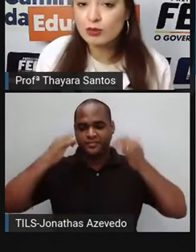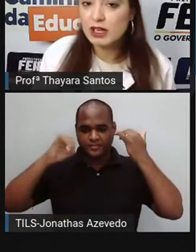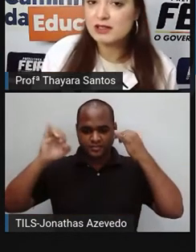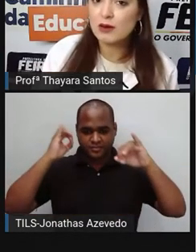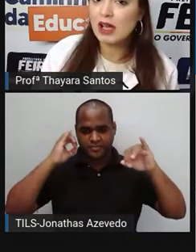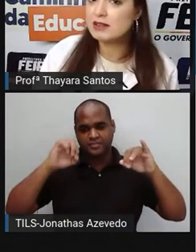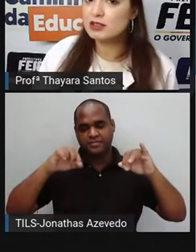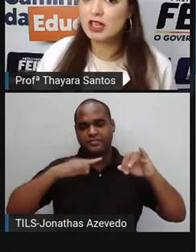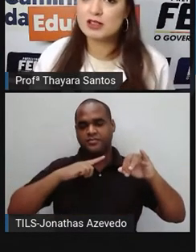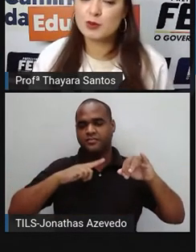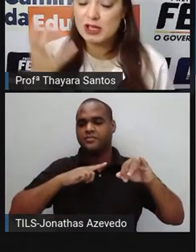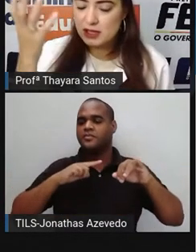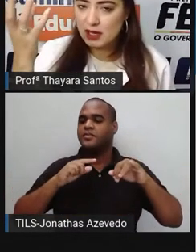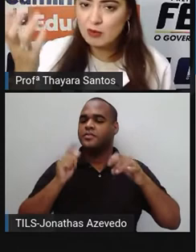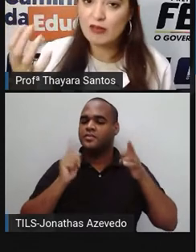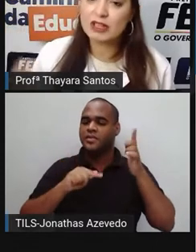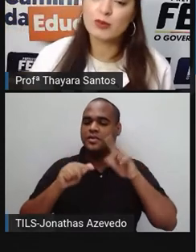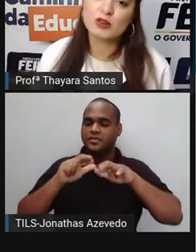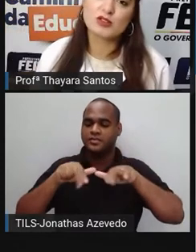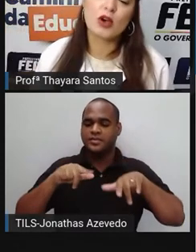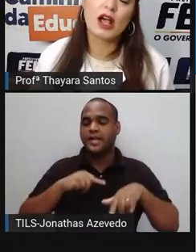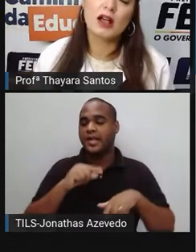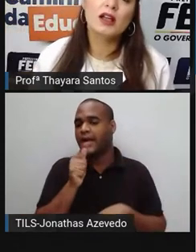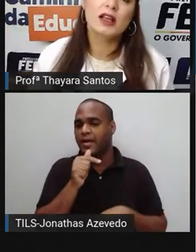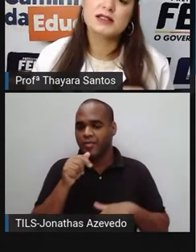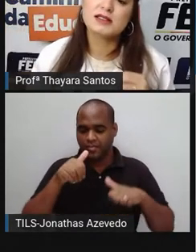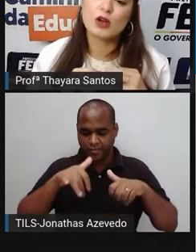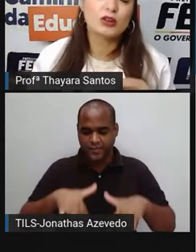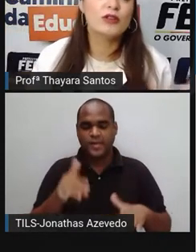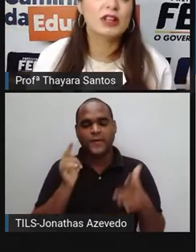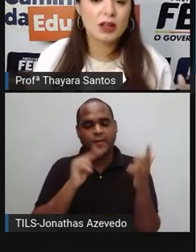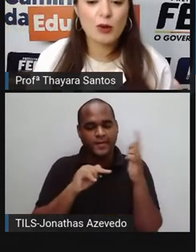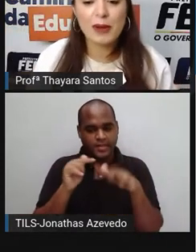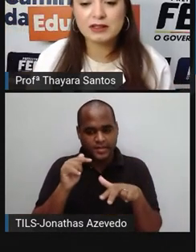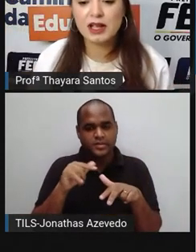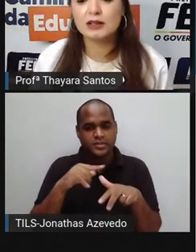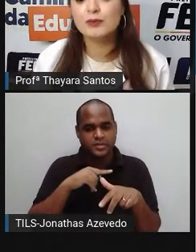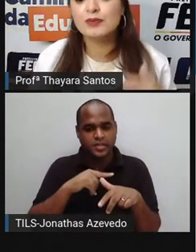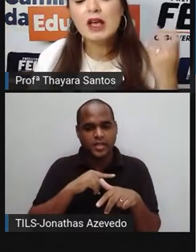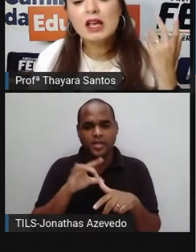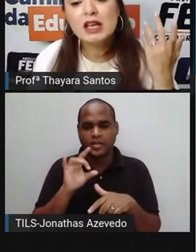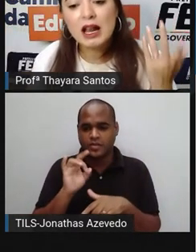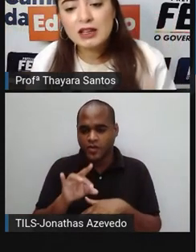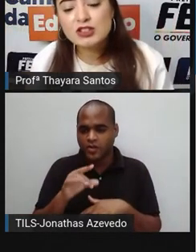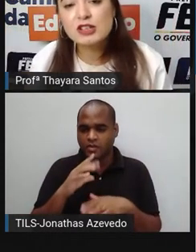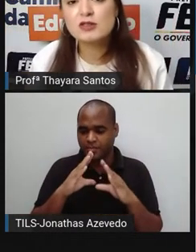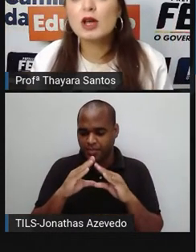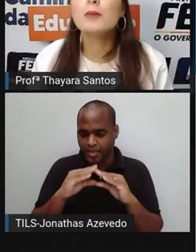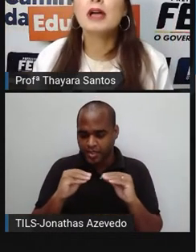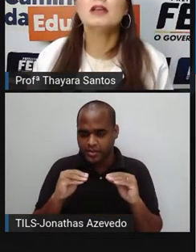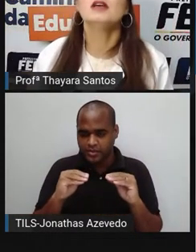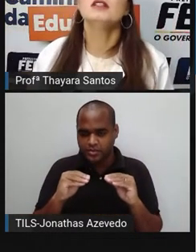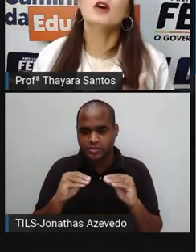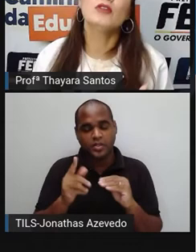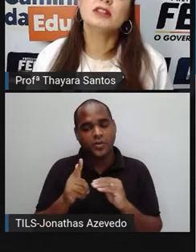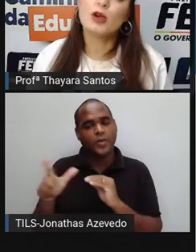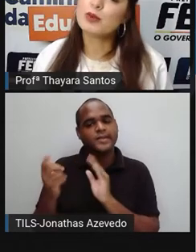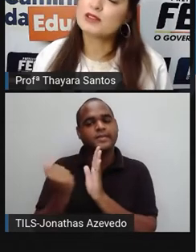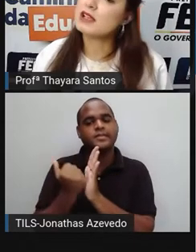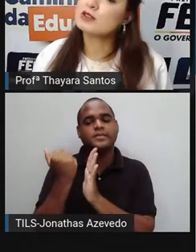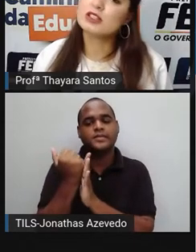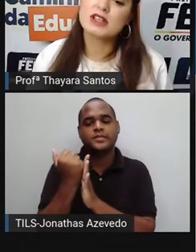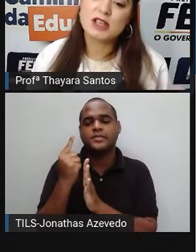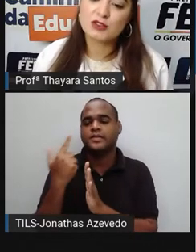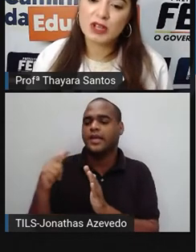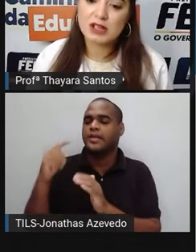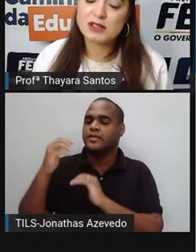com que aconteçam as enchentes que essa água vai ter por onde colar esse solo não vai estar compactado E além disso também não